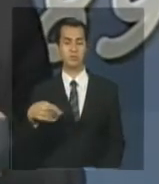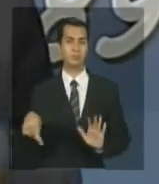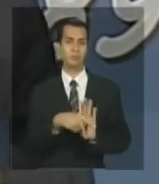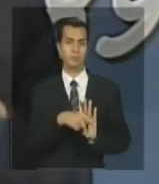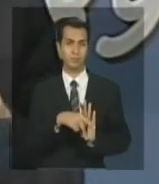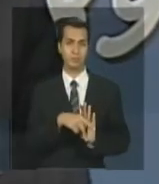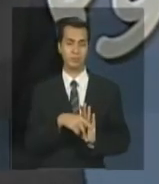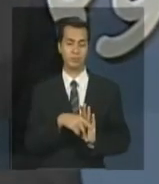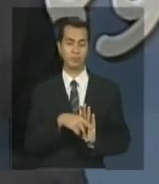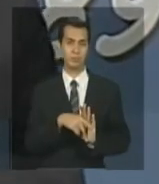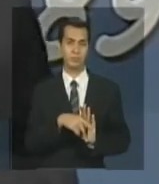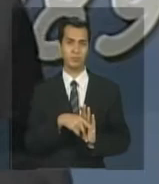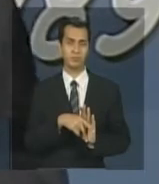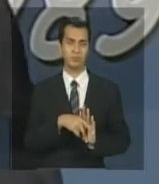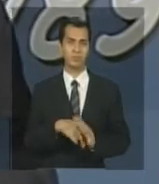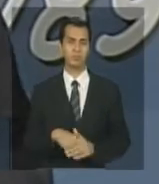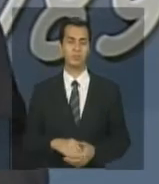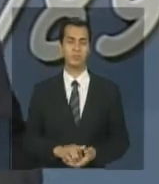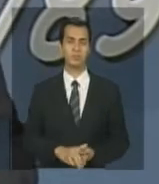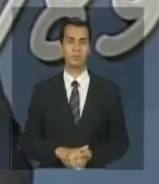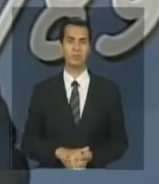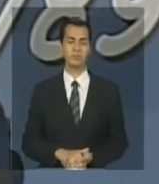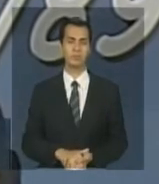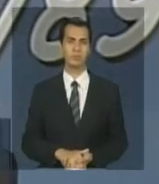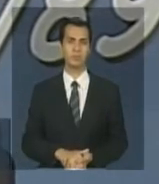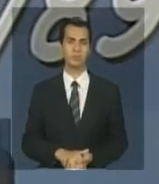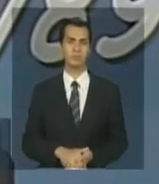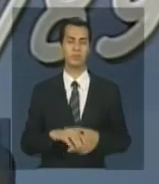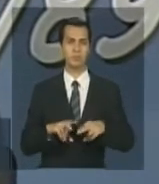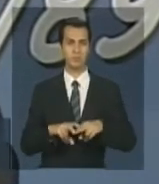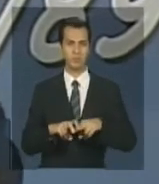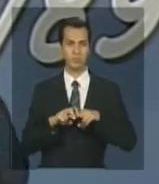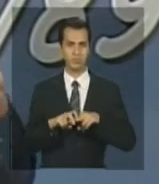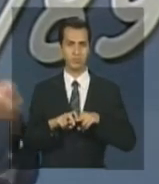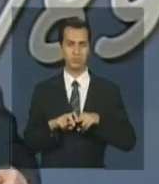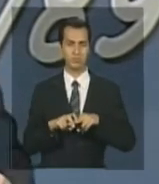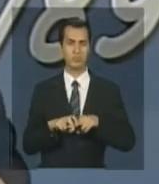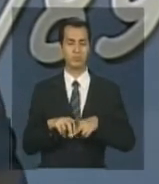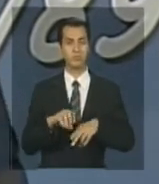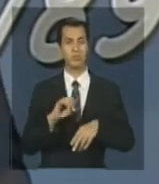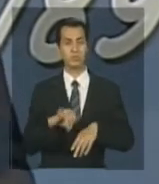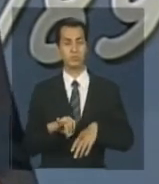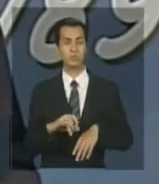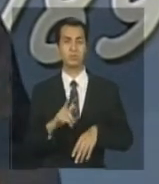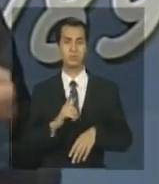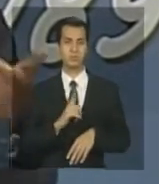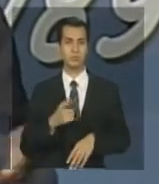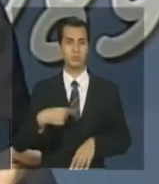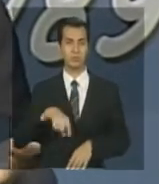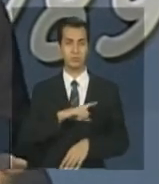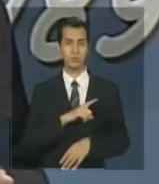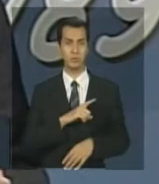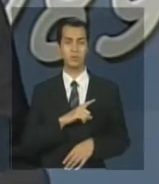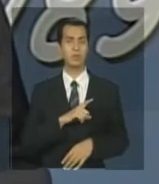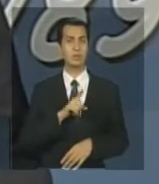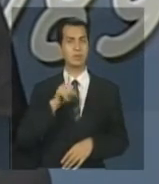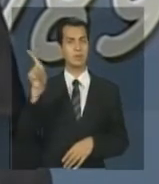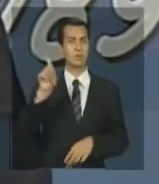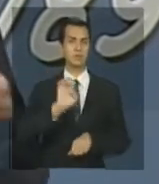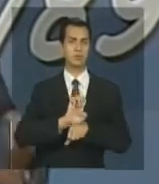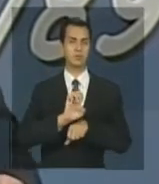cumprido a sua exigência de emissão do cartão por isso que não uma demanda que recolhemos em Minas Gerais